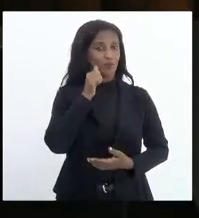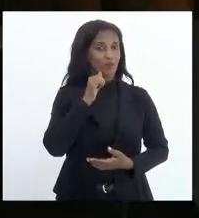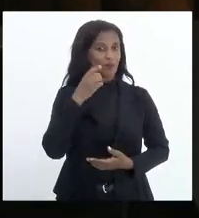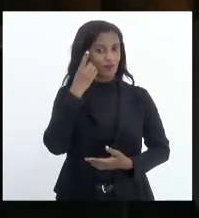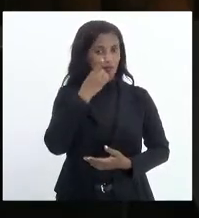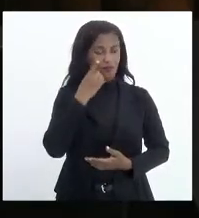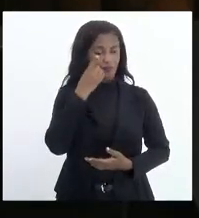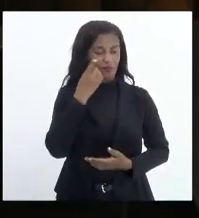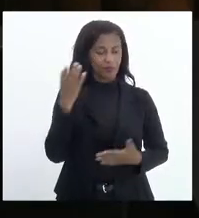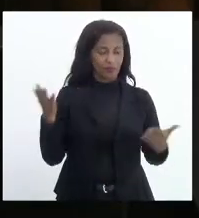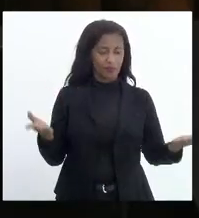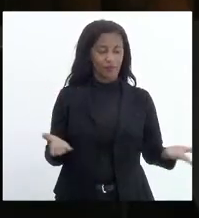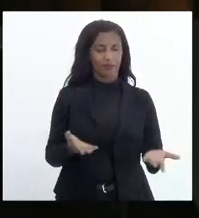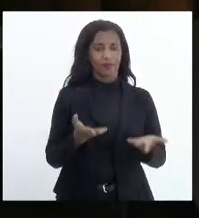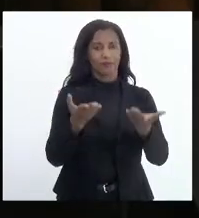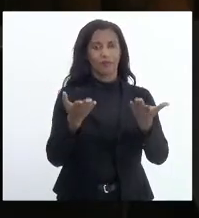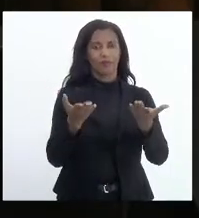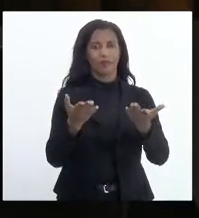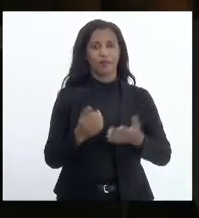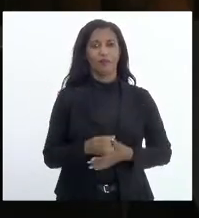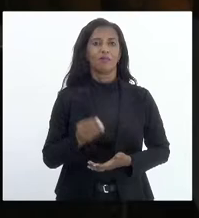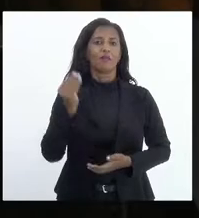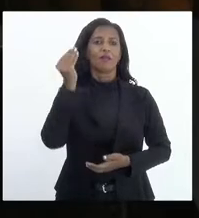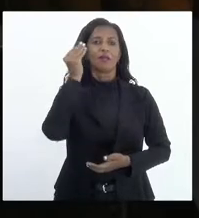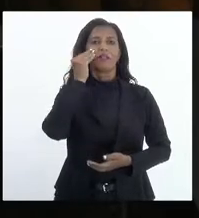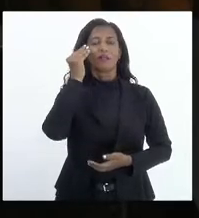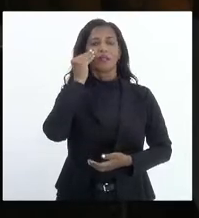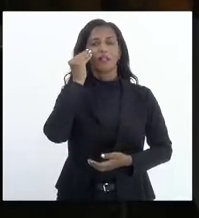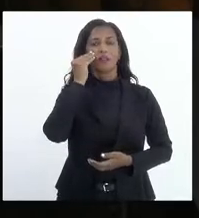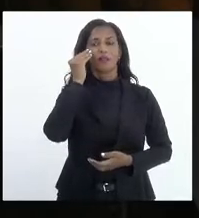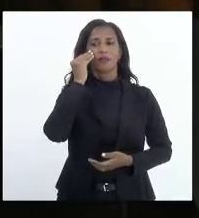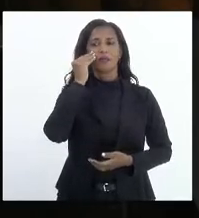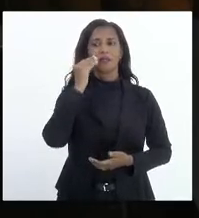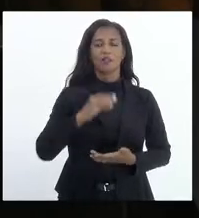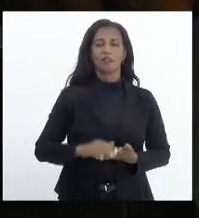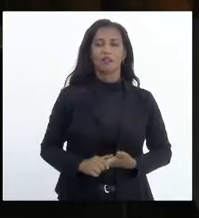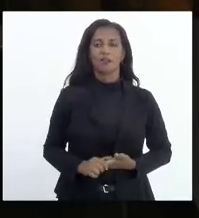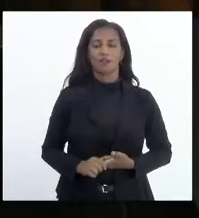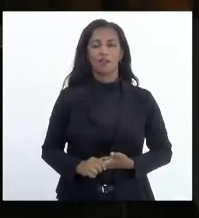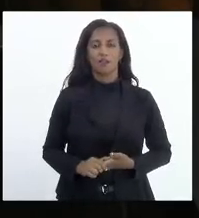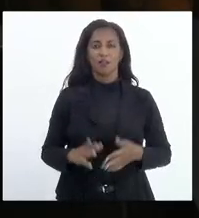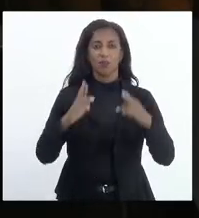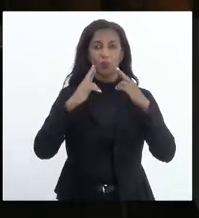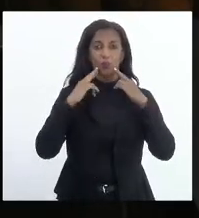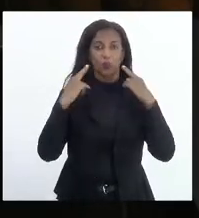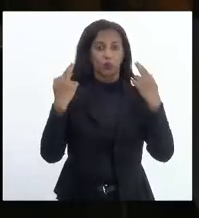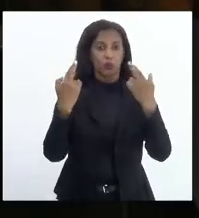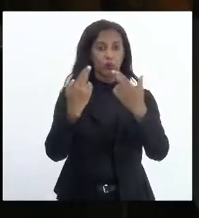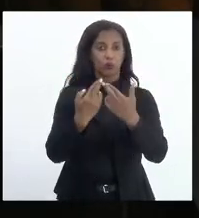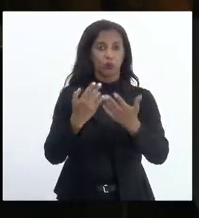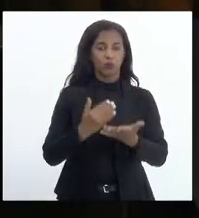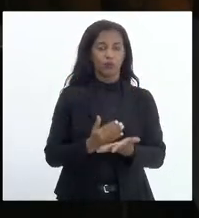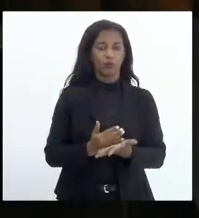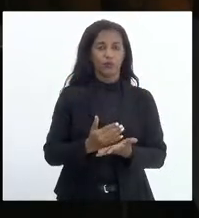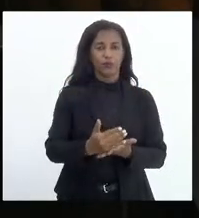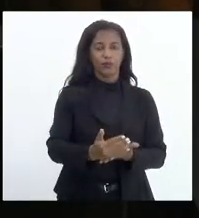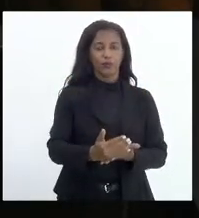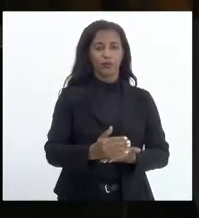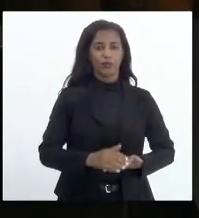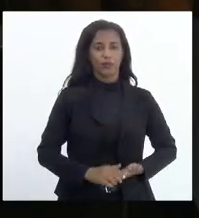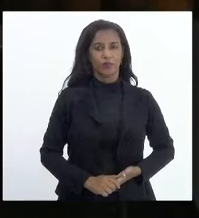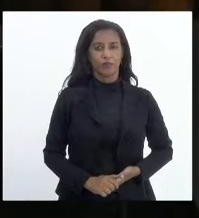deputados que assistem e o expediente inicial